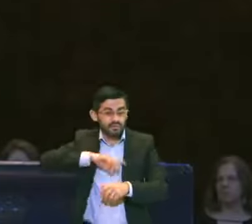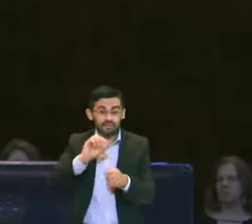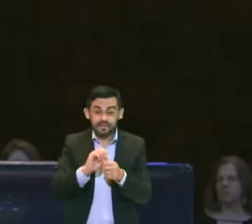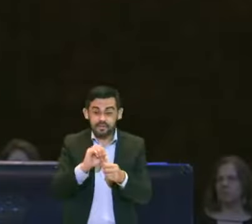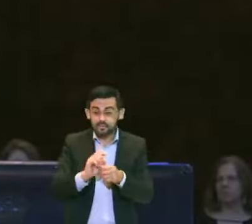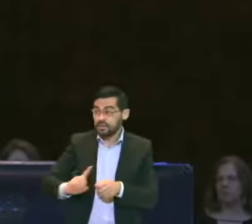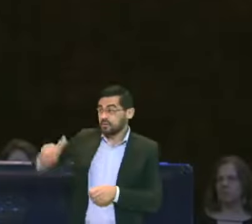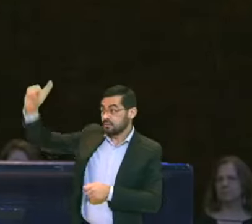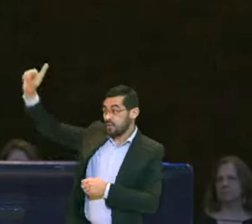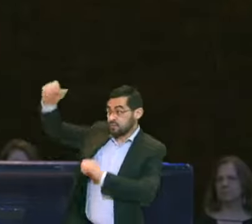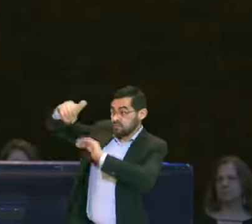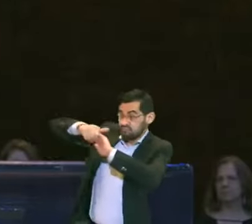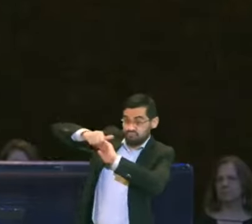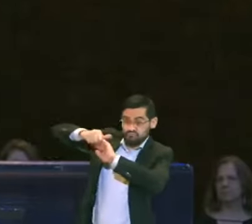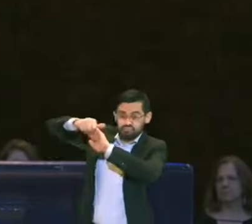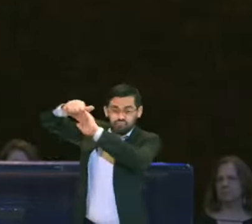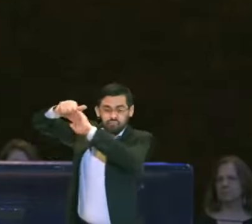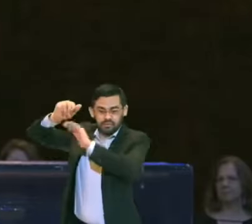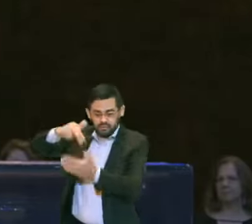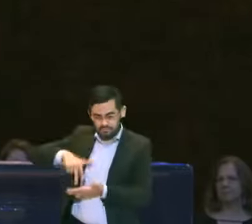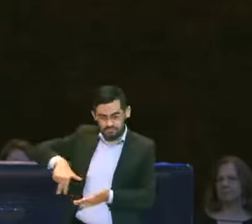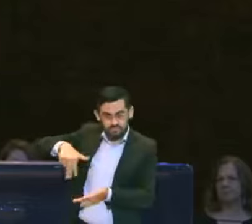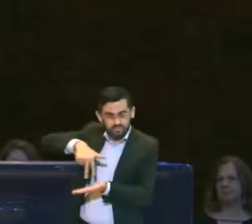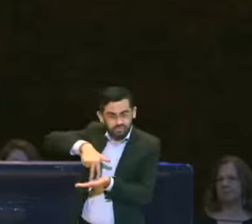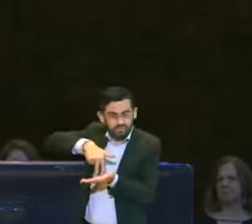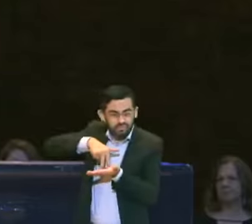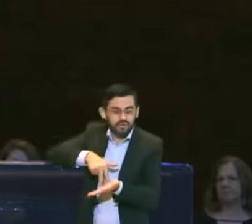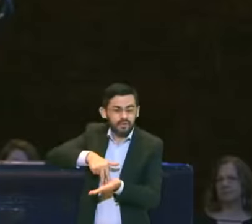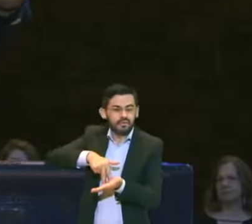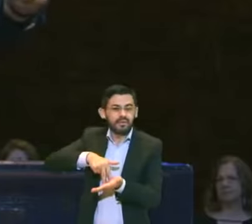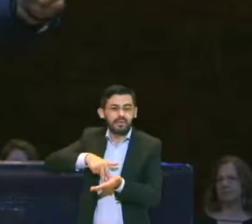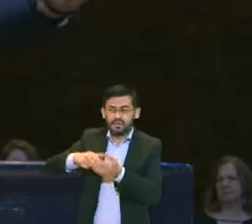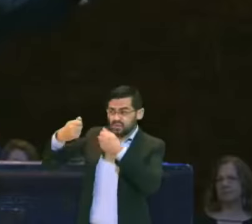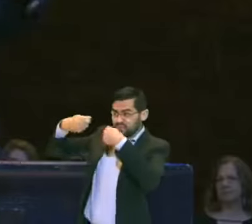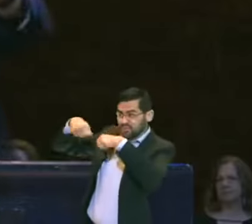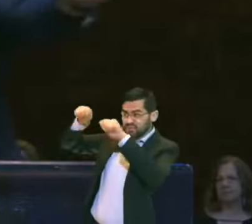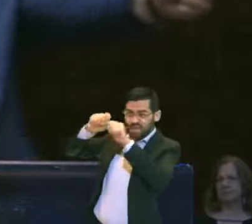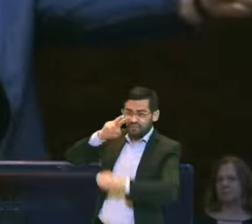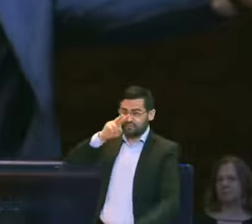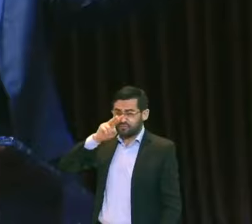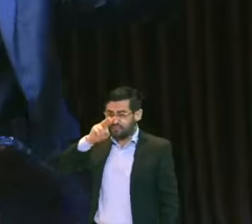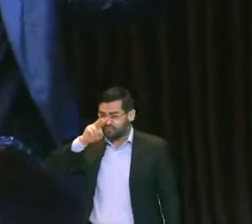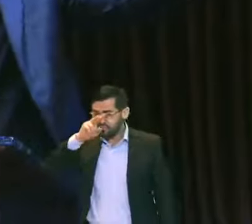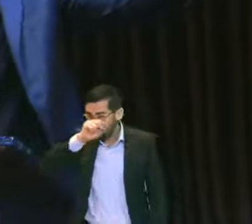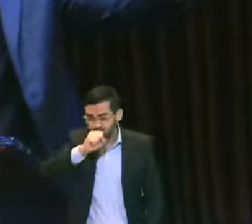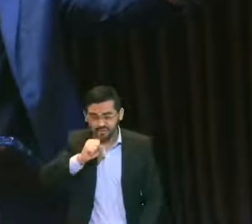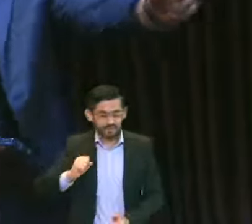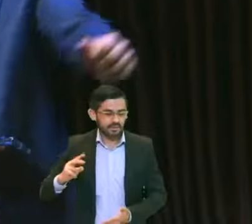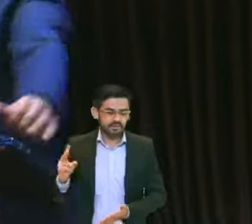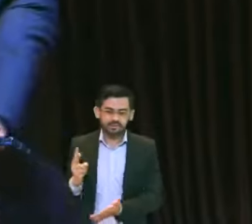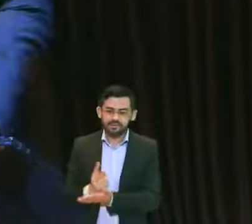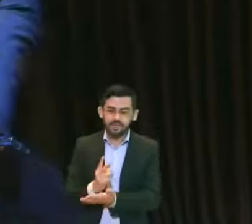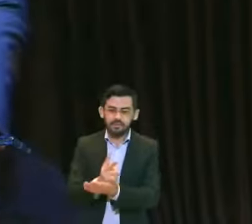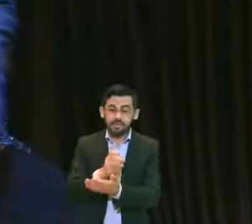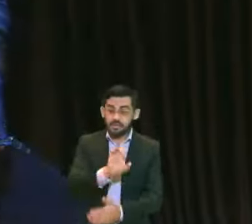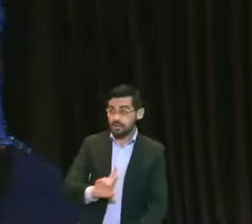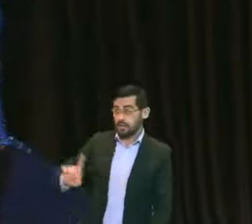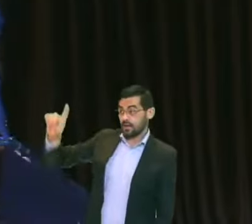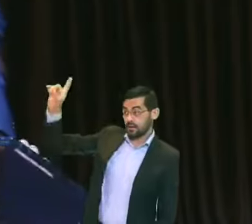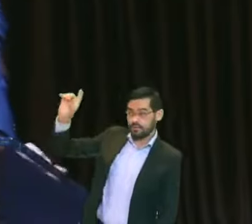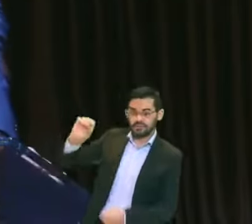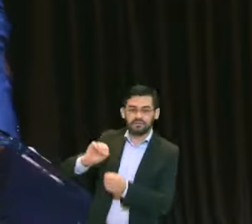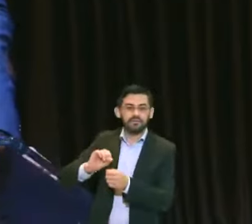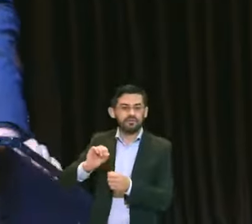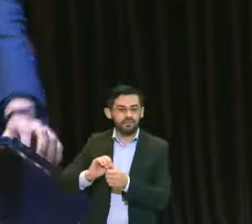levanta, Ele nos faz andar, Ele põe de pé o cansado, o sobrecarregado. Ele é Deus que faz a